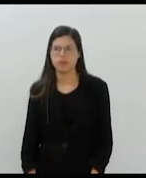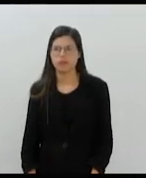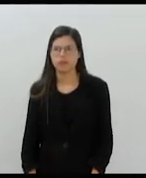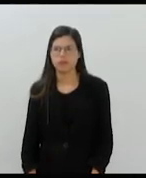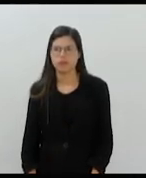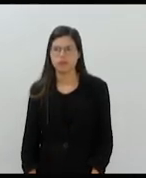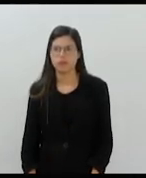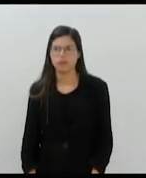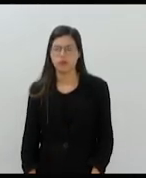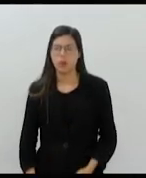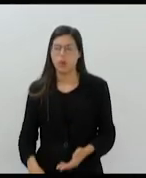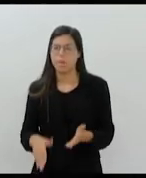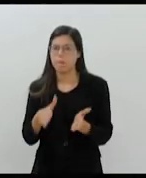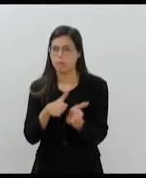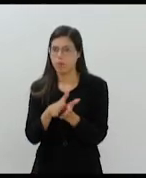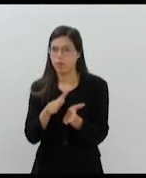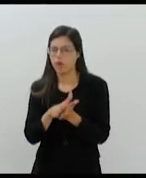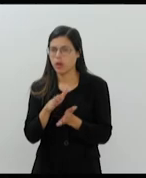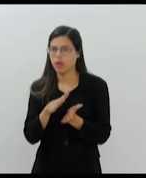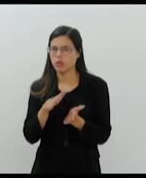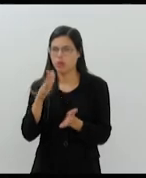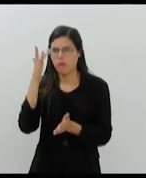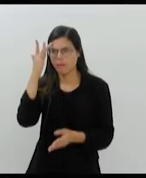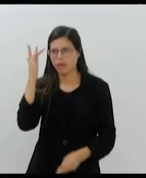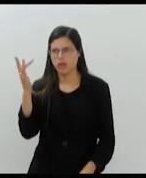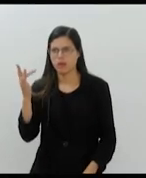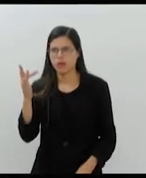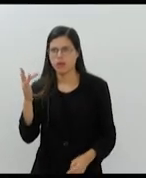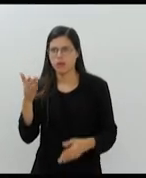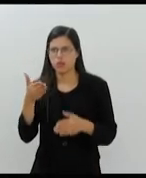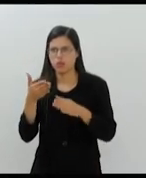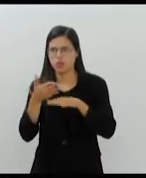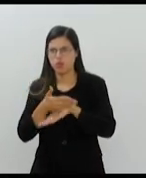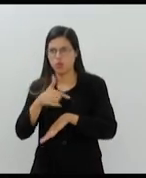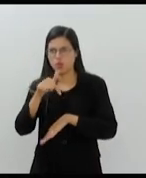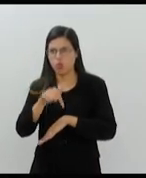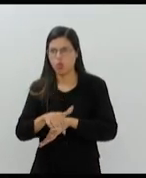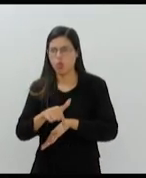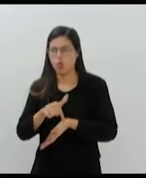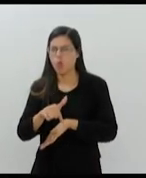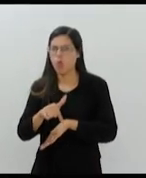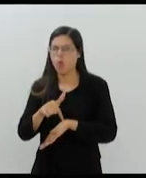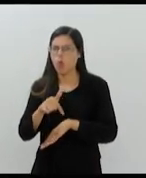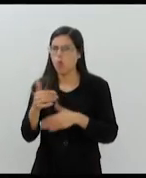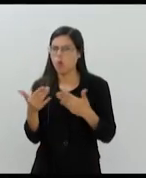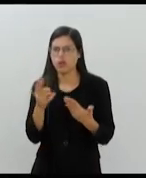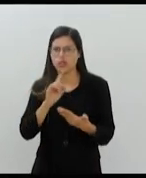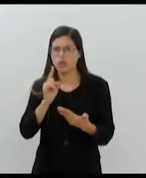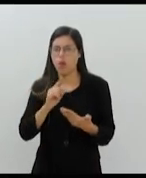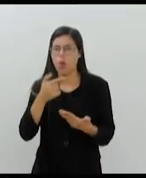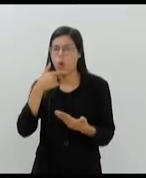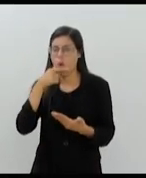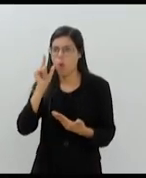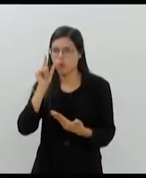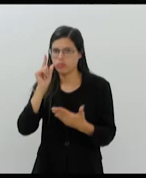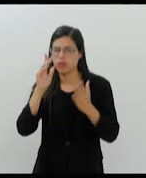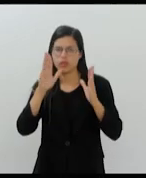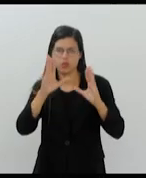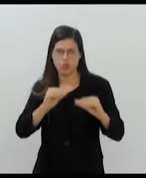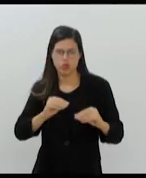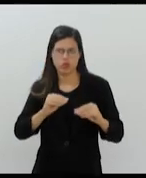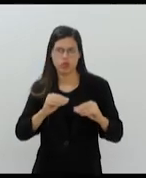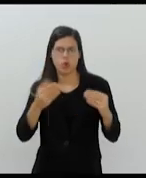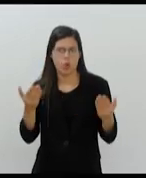Será publicado no dia de amanhã. Chegou na casa hoje? Não, chegou na casa ontem à noite. E hoje vai